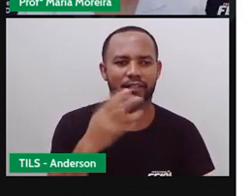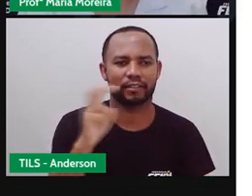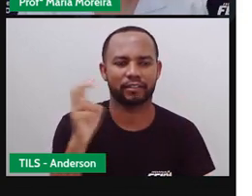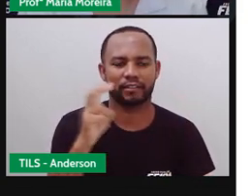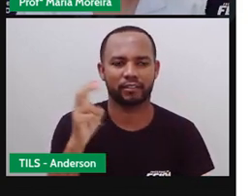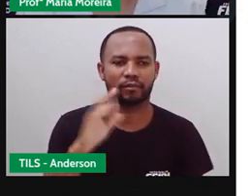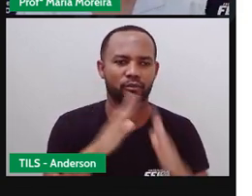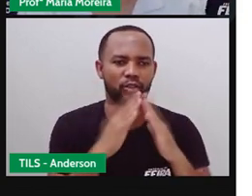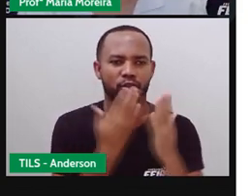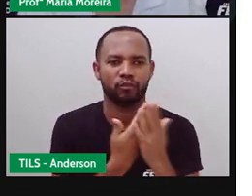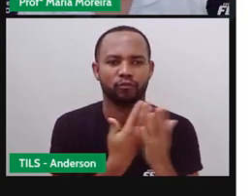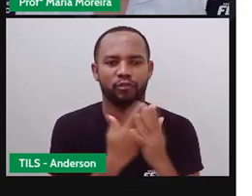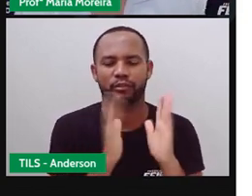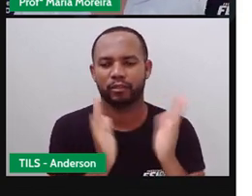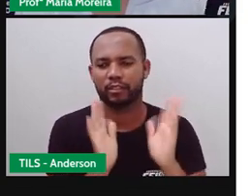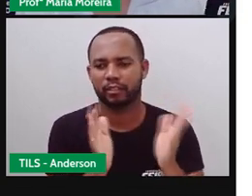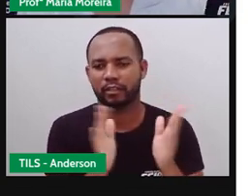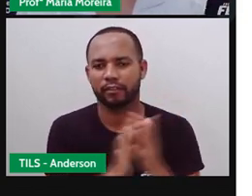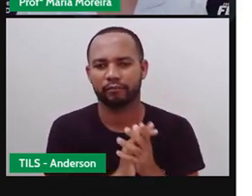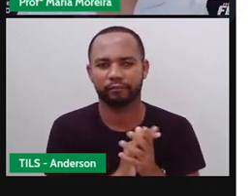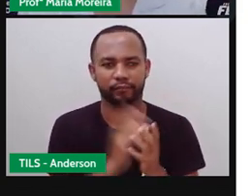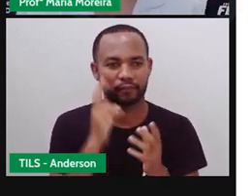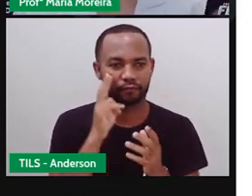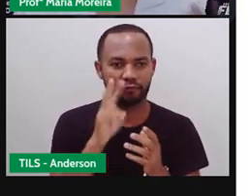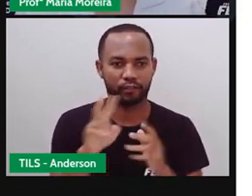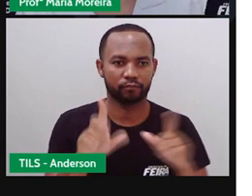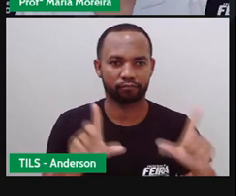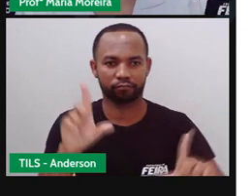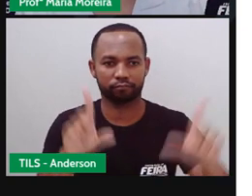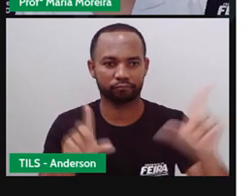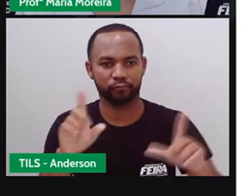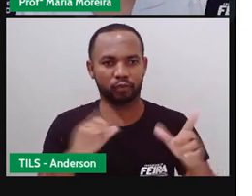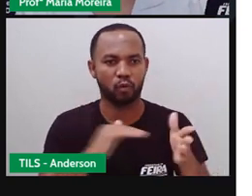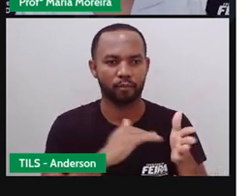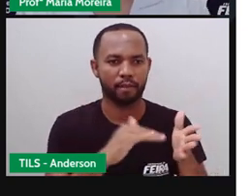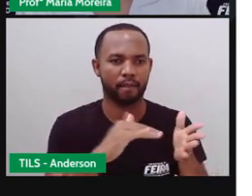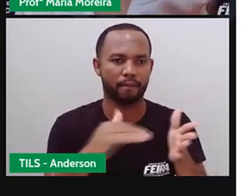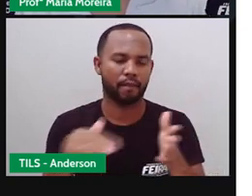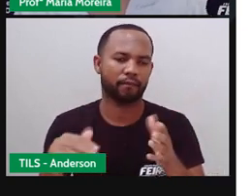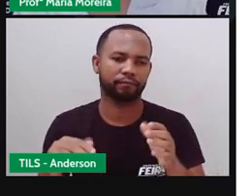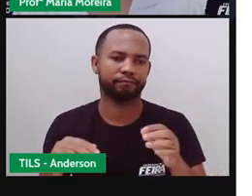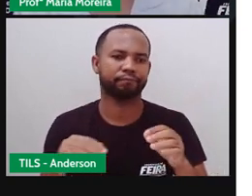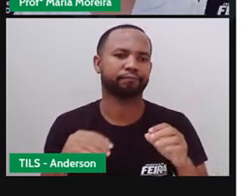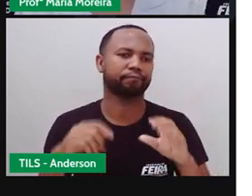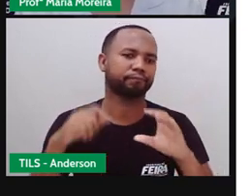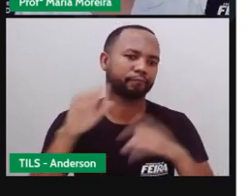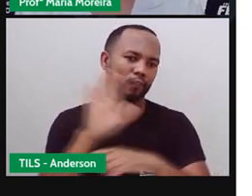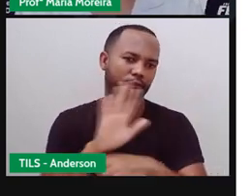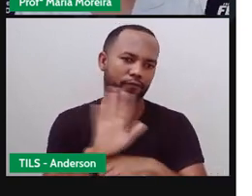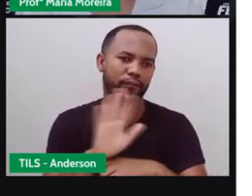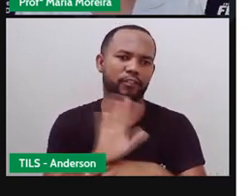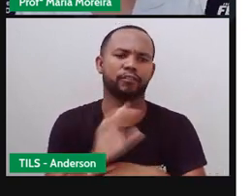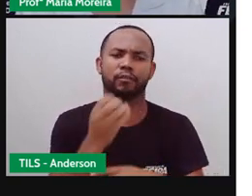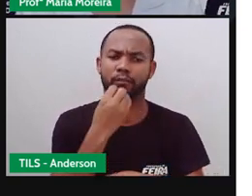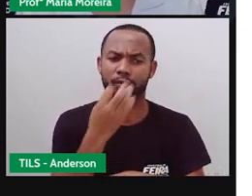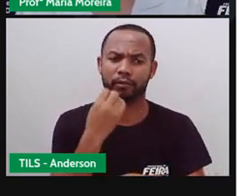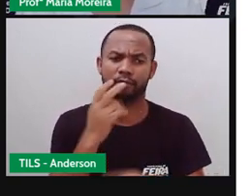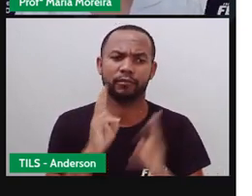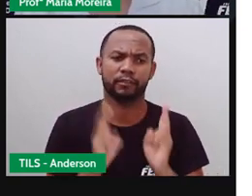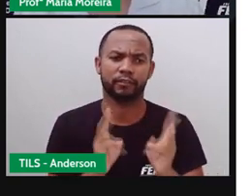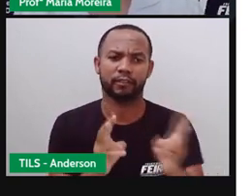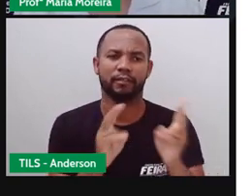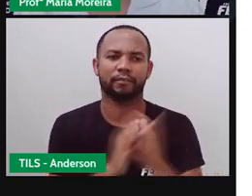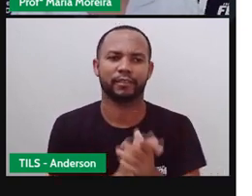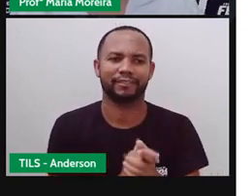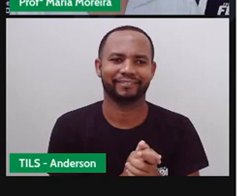dando toda moral possível para gente estão assistindo comentando Compartilhando os nossos rins é um imenso prazer tá com vocês todos